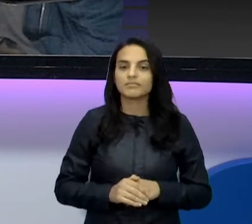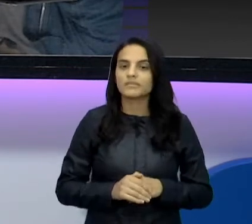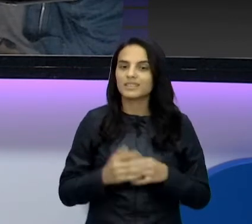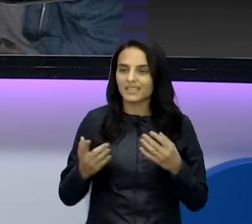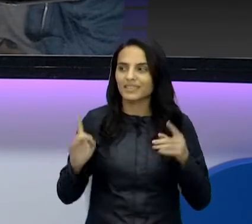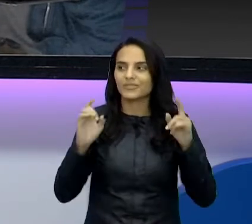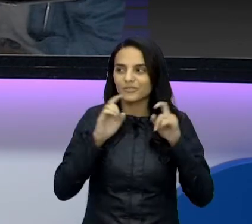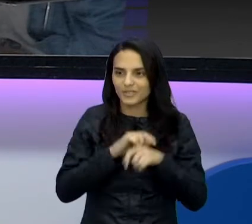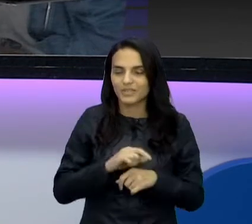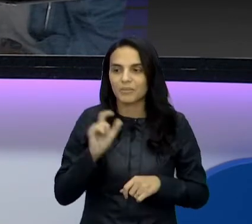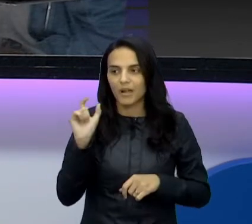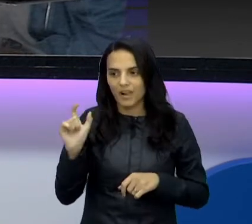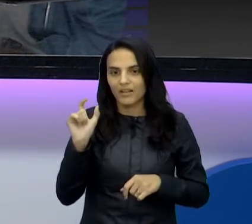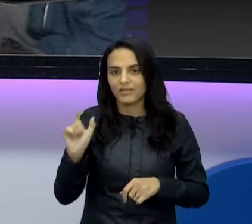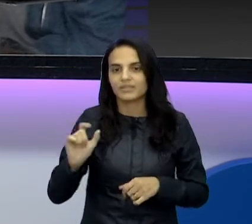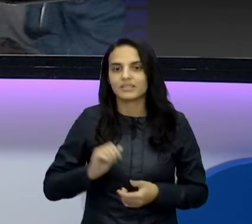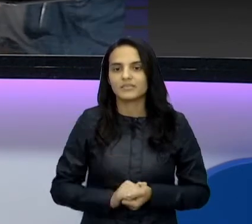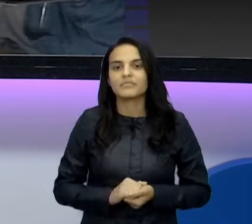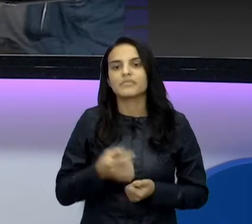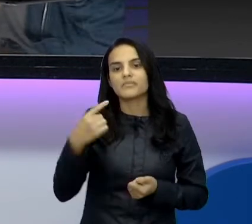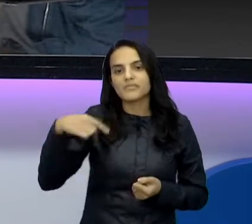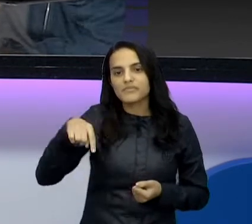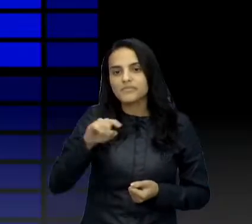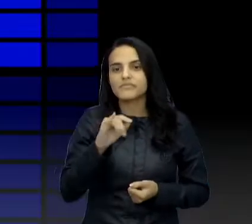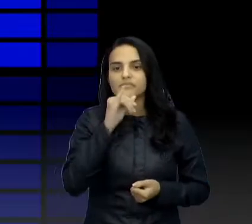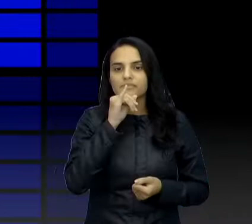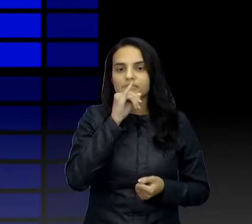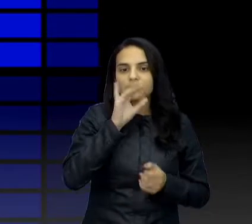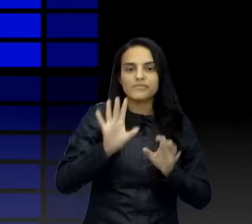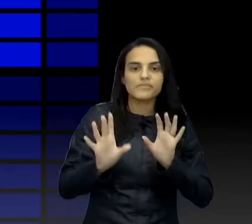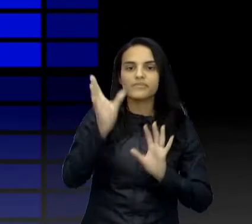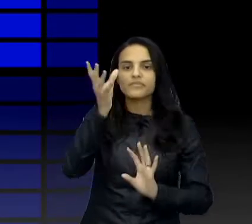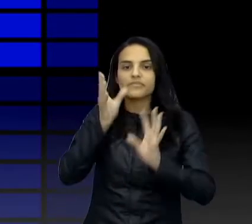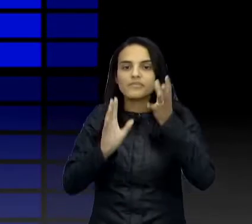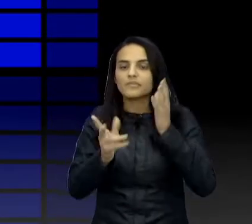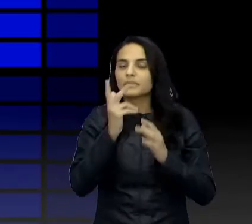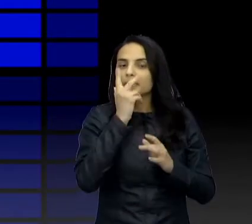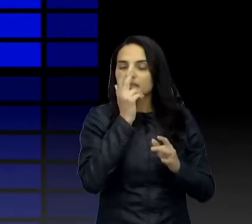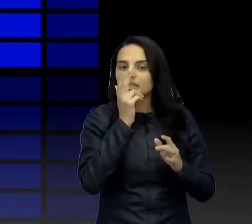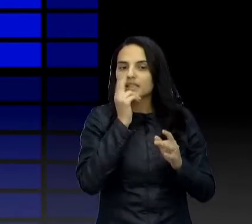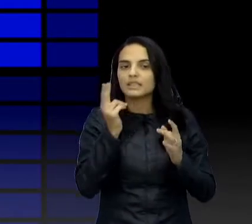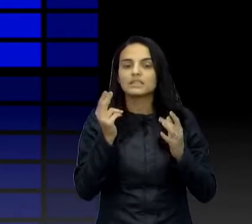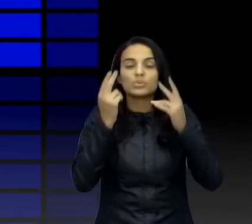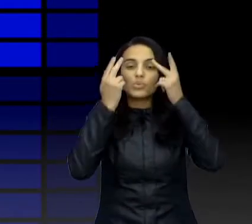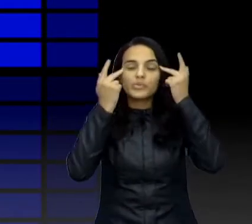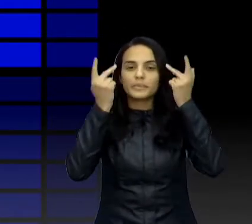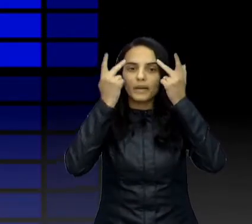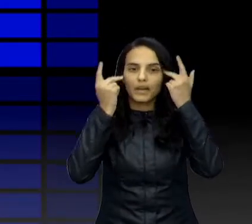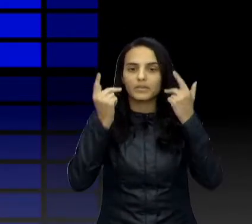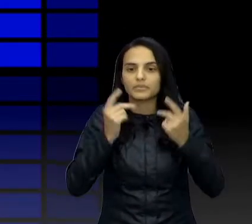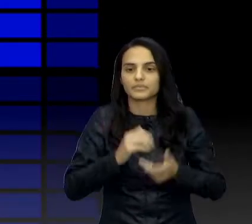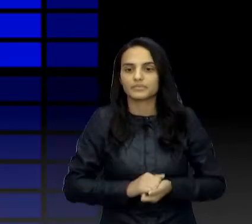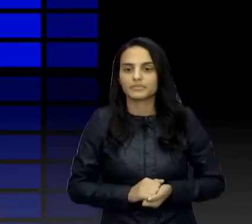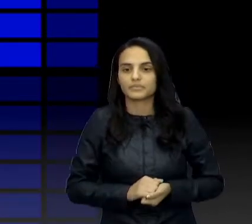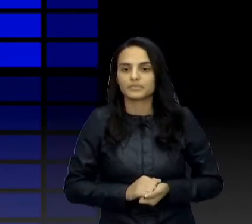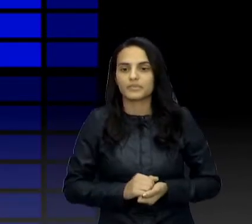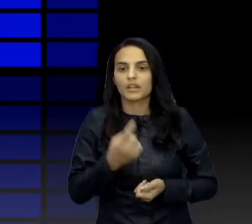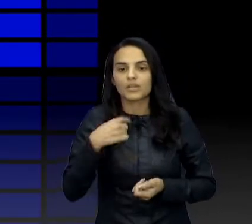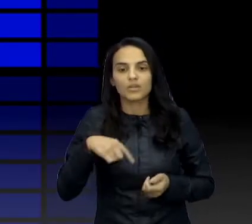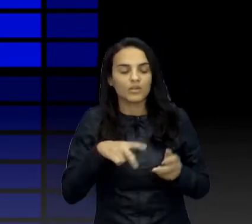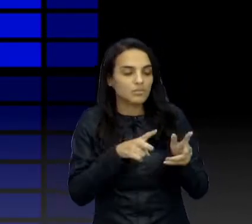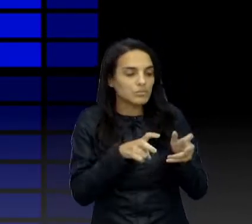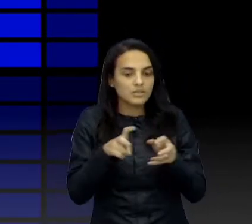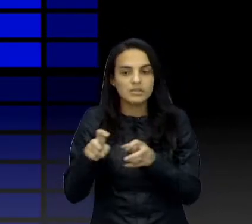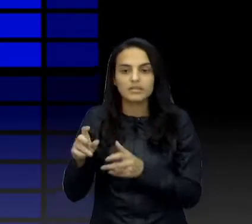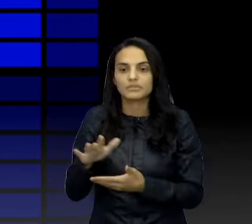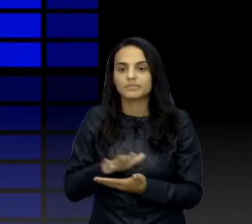que complica, né? Isso. A gente vai banalizando, né? A situação vai se tornando natural, né? E a gente não percebe